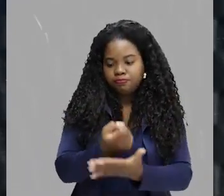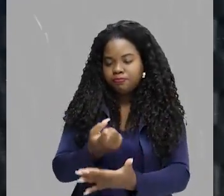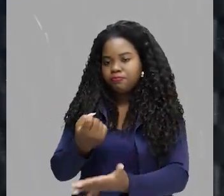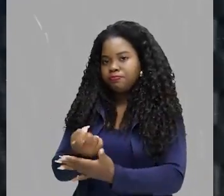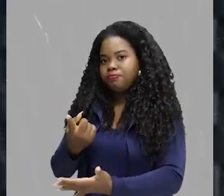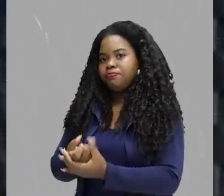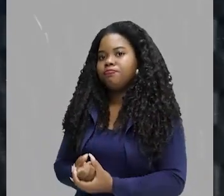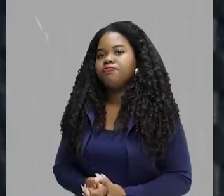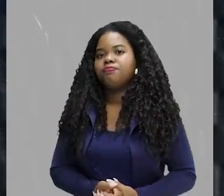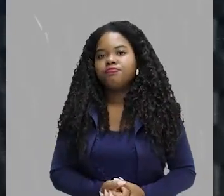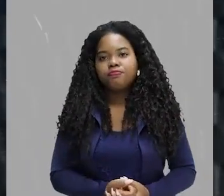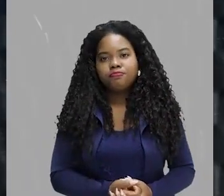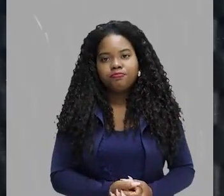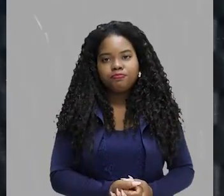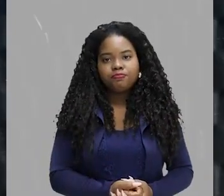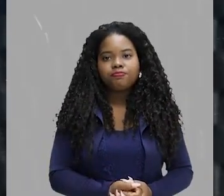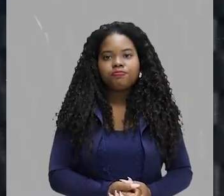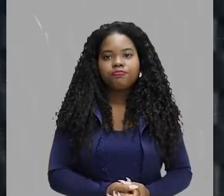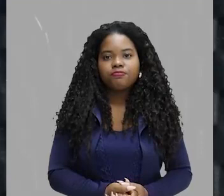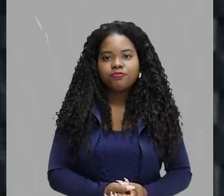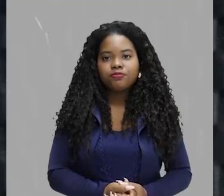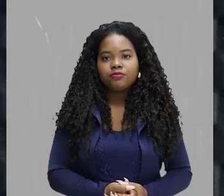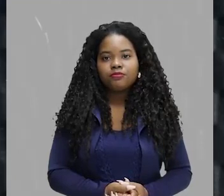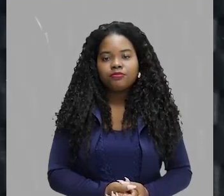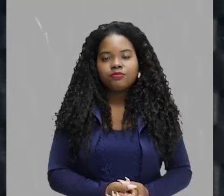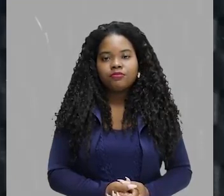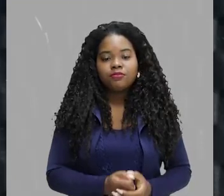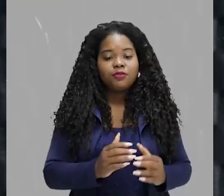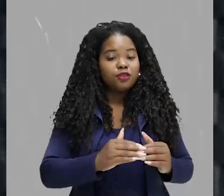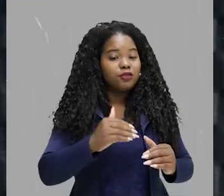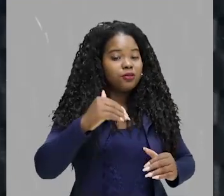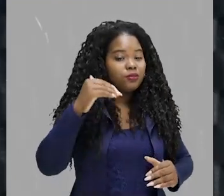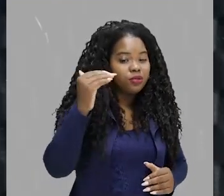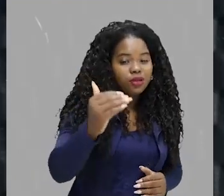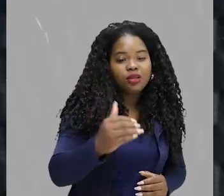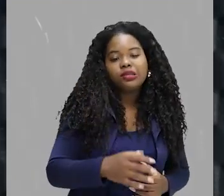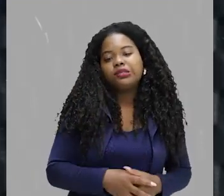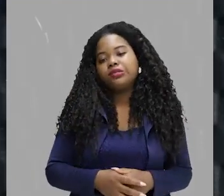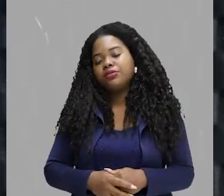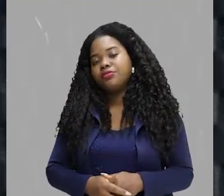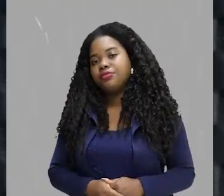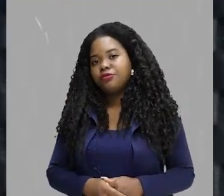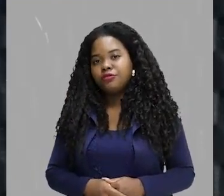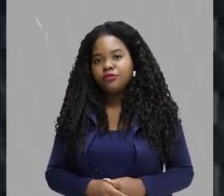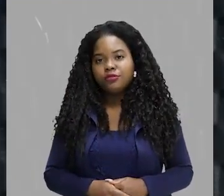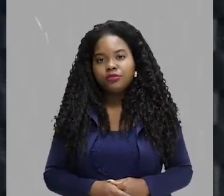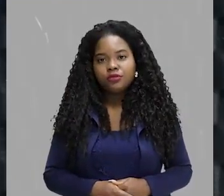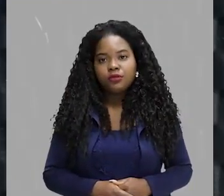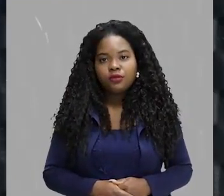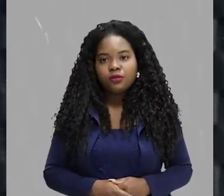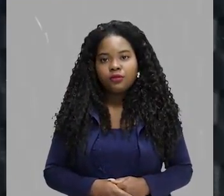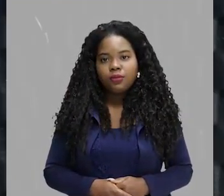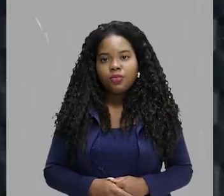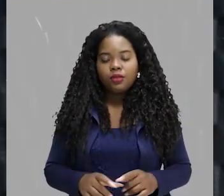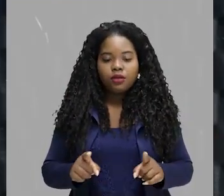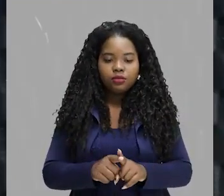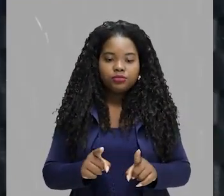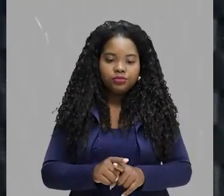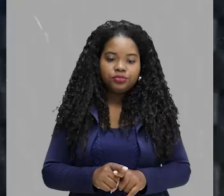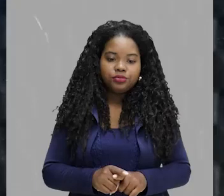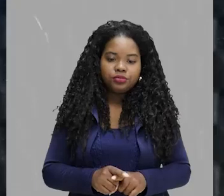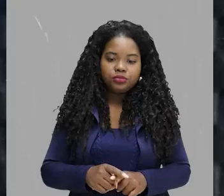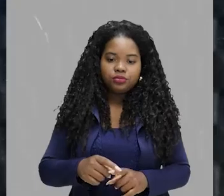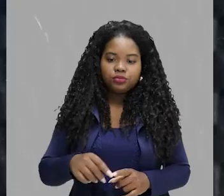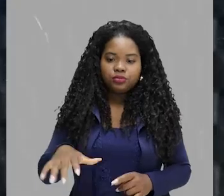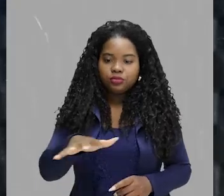vez também é maior, cada vez é mais massificado, cada vez a gente consome mais. E consome mais também os recursos naturais